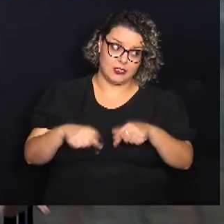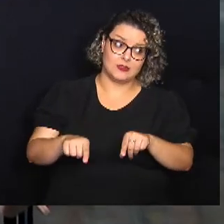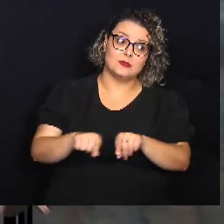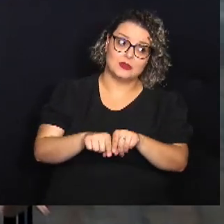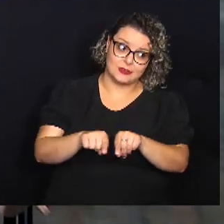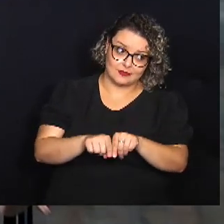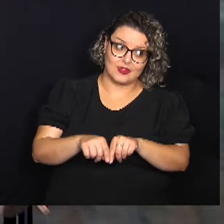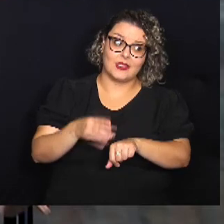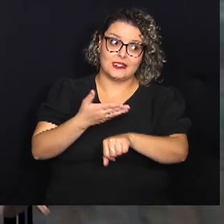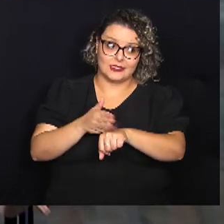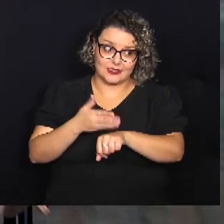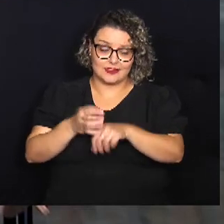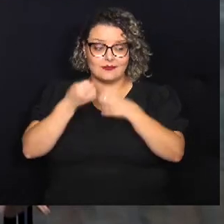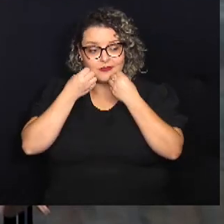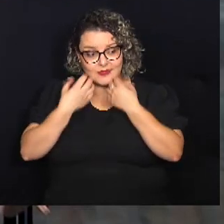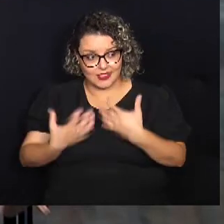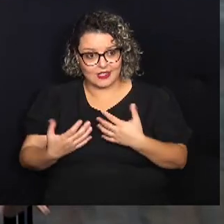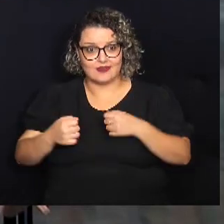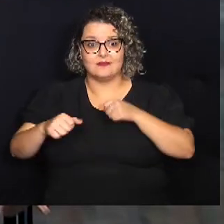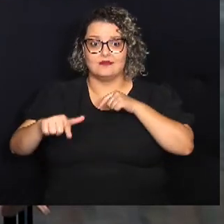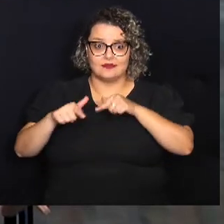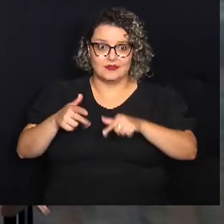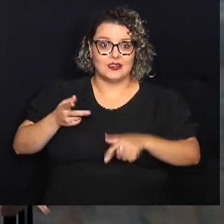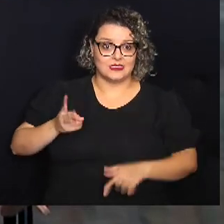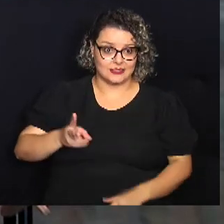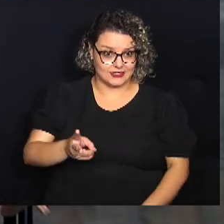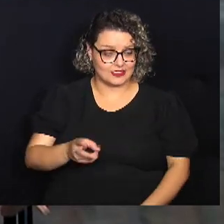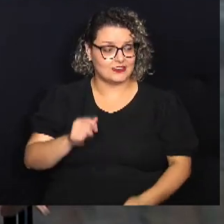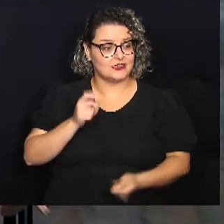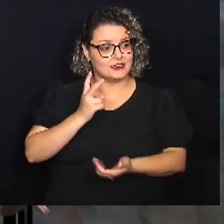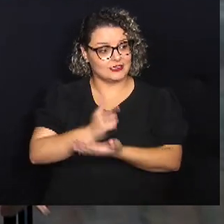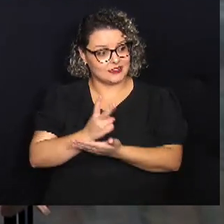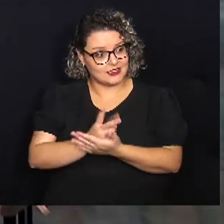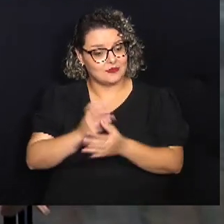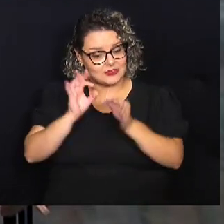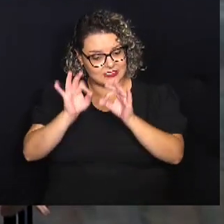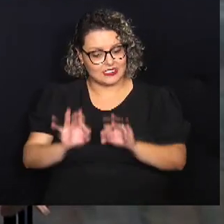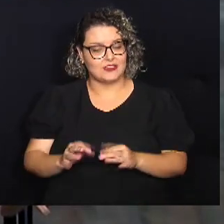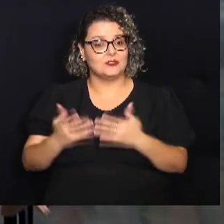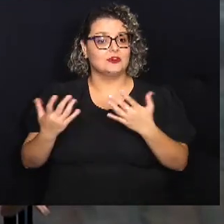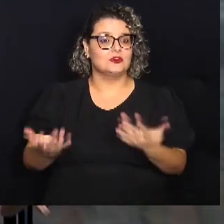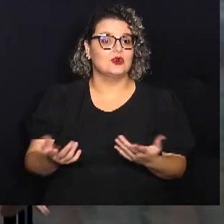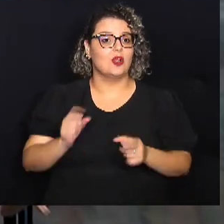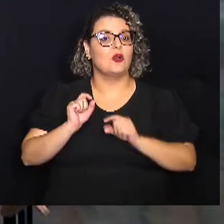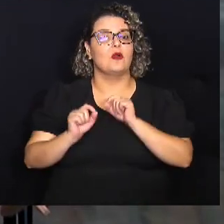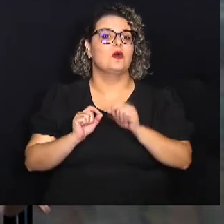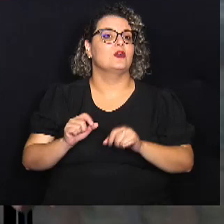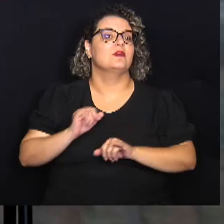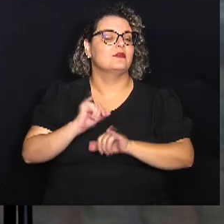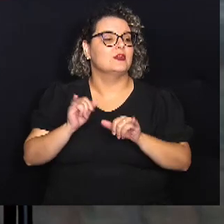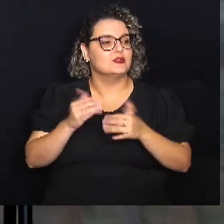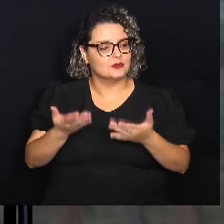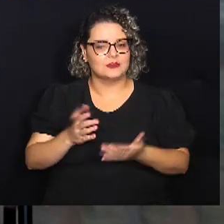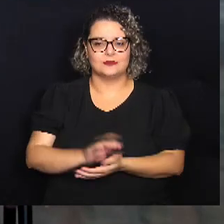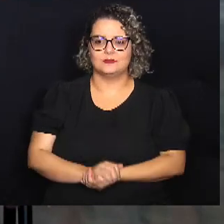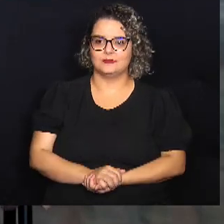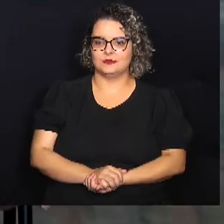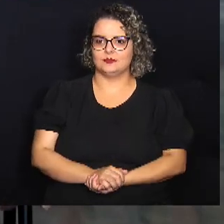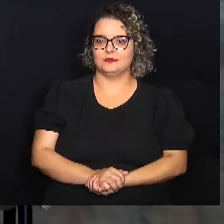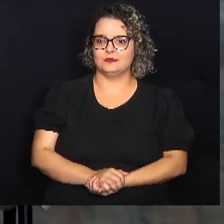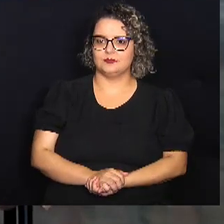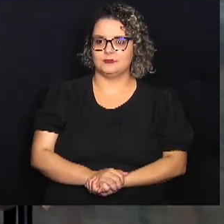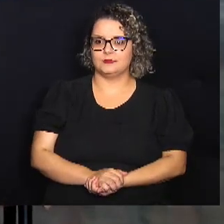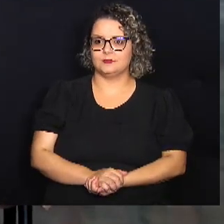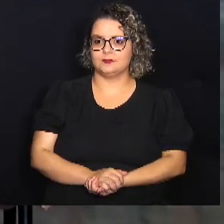bem treinados, não é? A formação tem que estar adequada. Enfim, o que a senhora pode falar sobre isso? Olha, eu